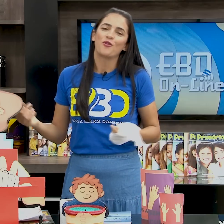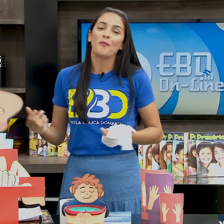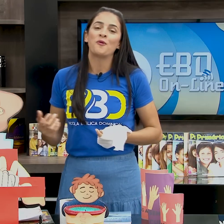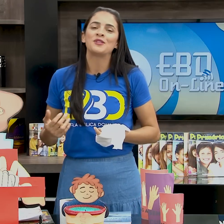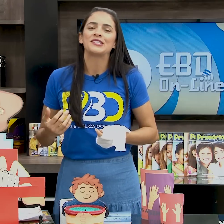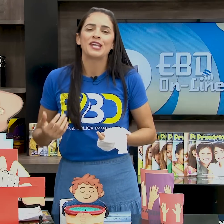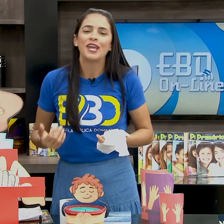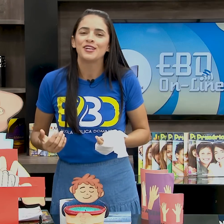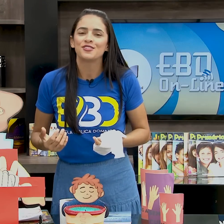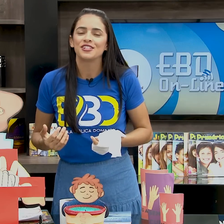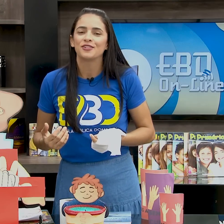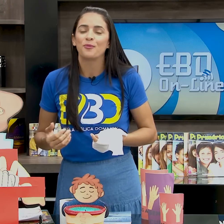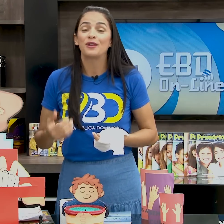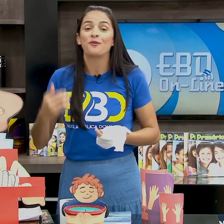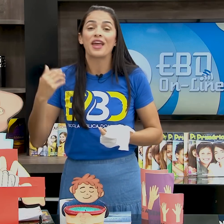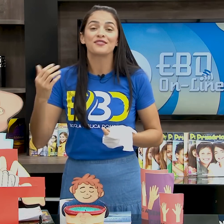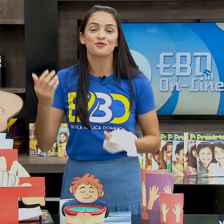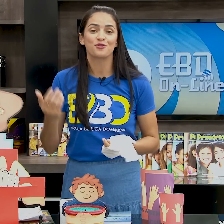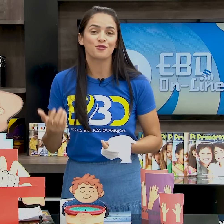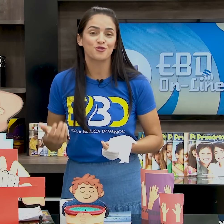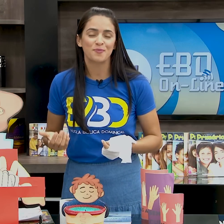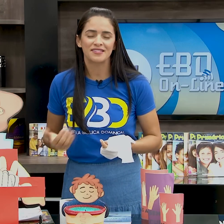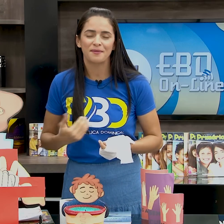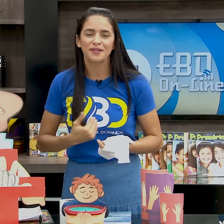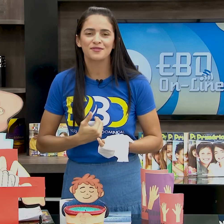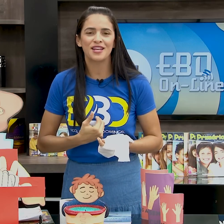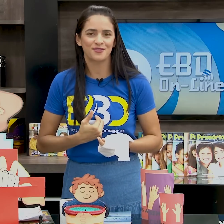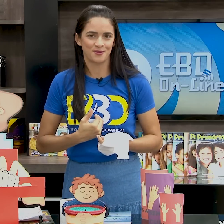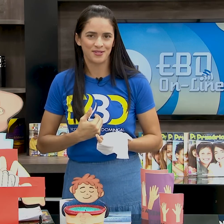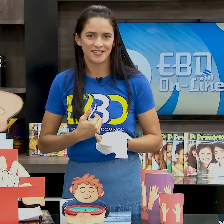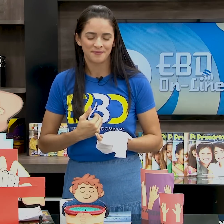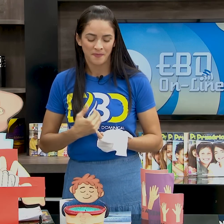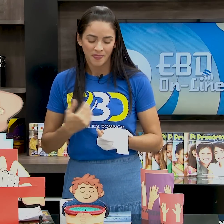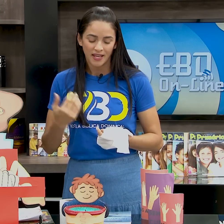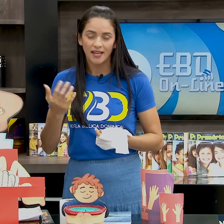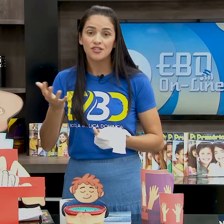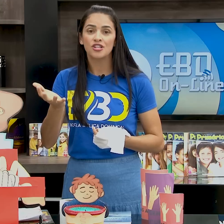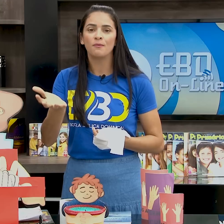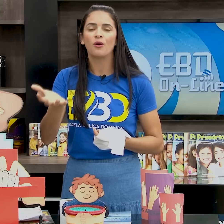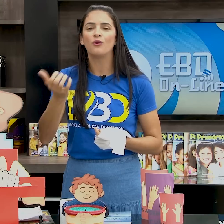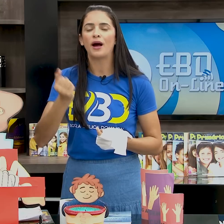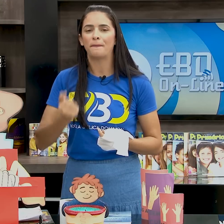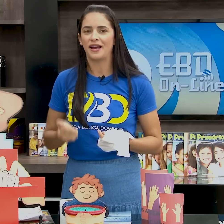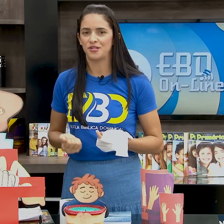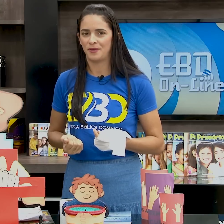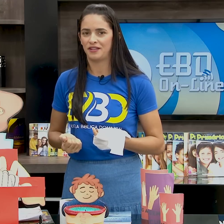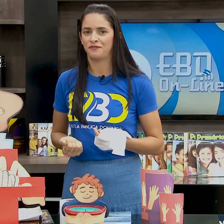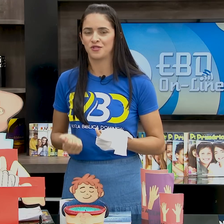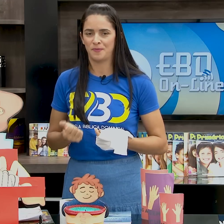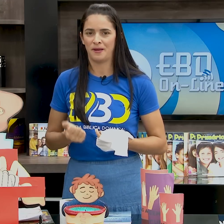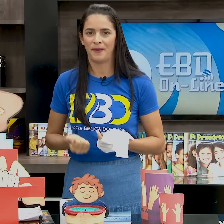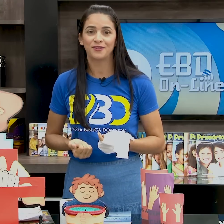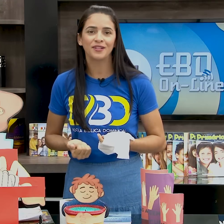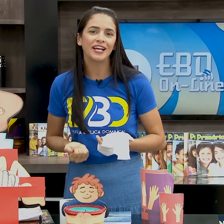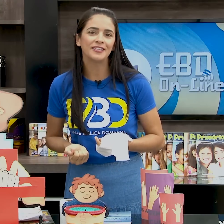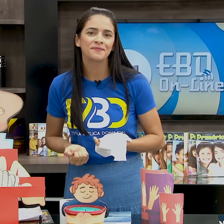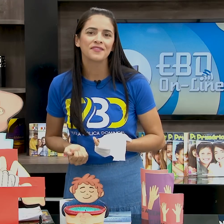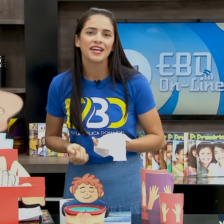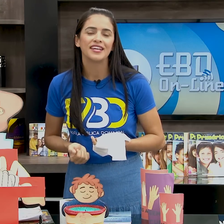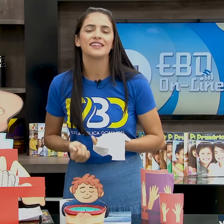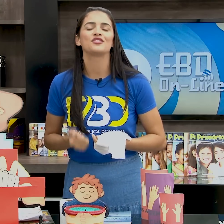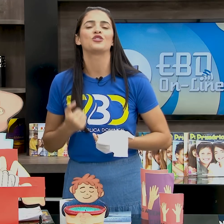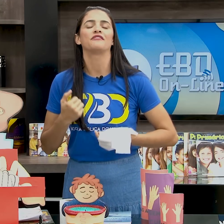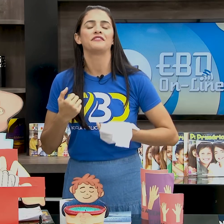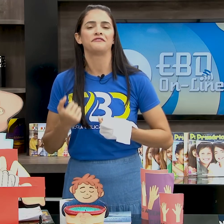como é onisciente como ele conhece os nossos pensamentos e ações ele chamou o rapaz para que fosse para perto dele